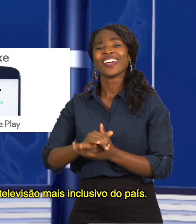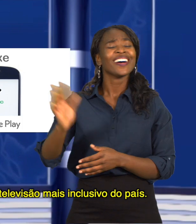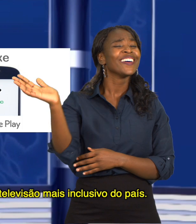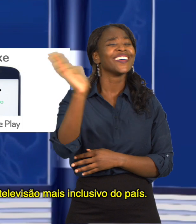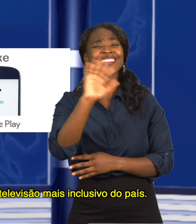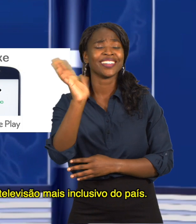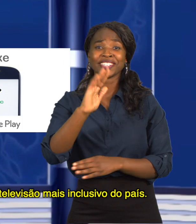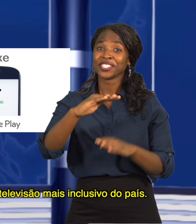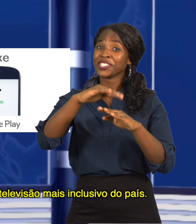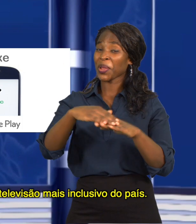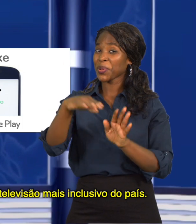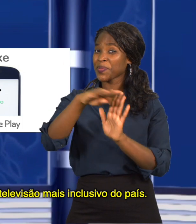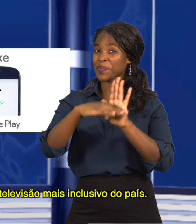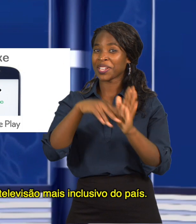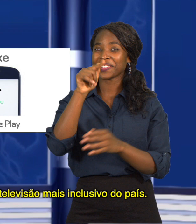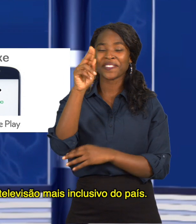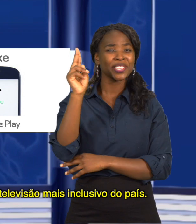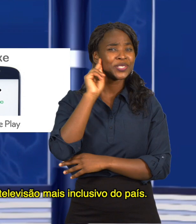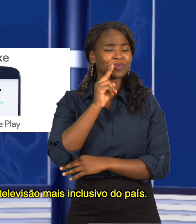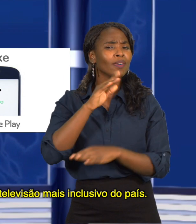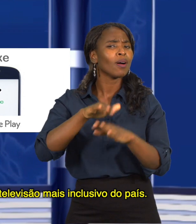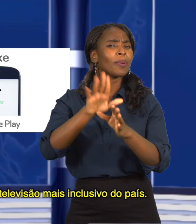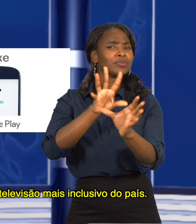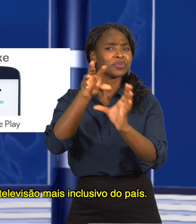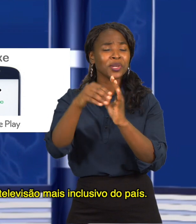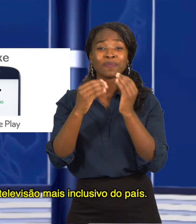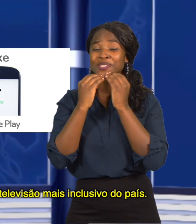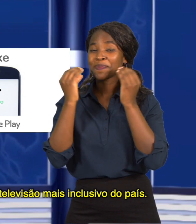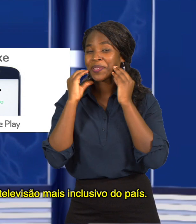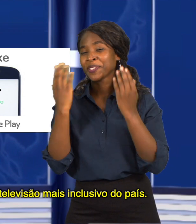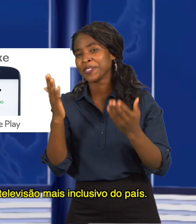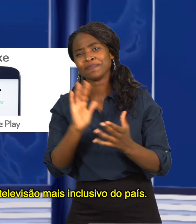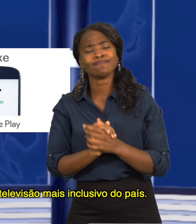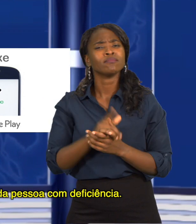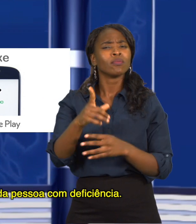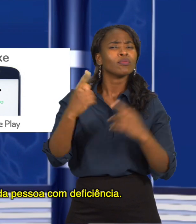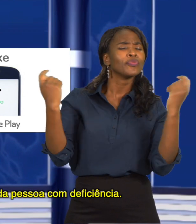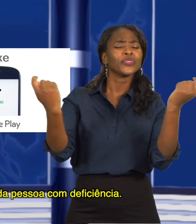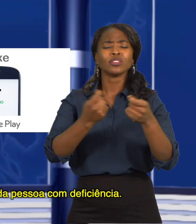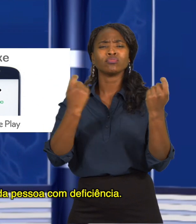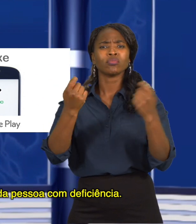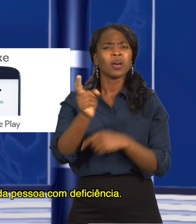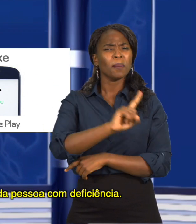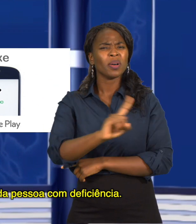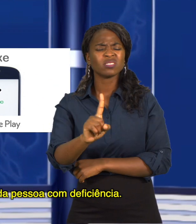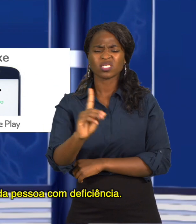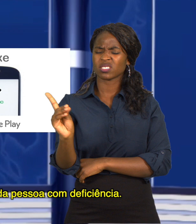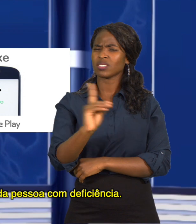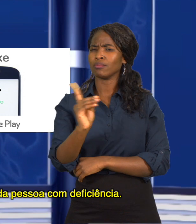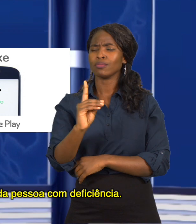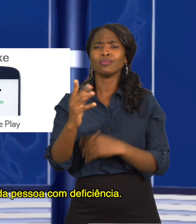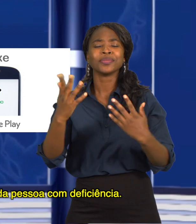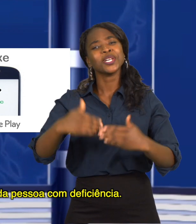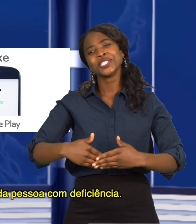Olá. Estamos de volta ao programa de televisão mais inclusivo do país. Celebre-se em dezembro